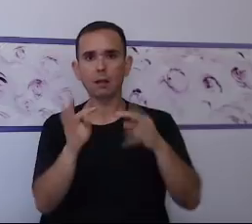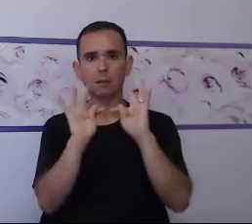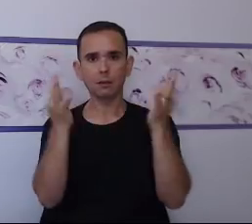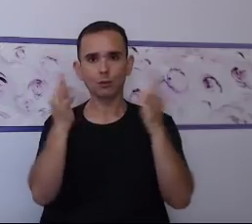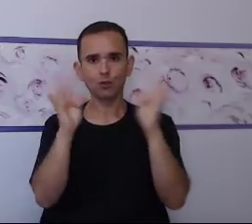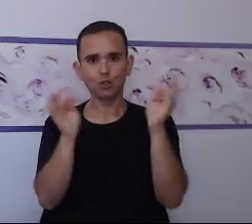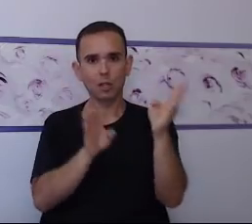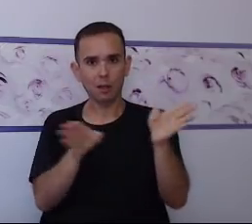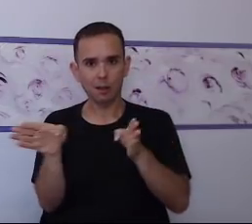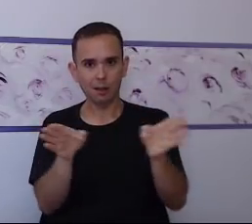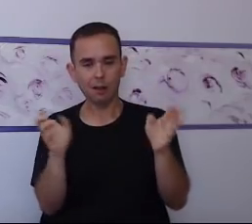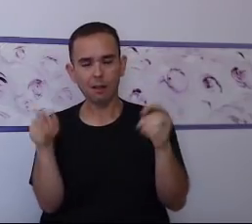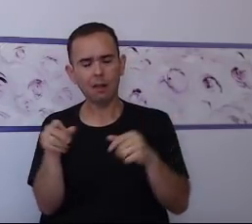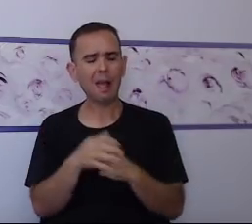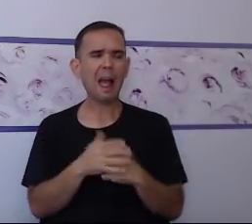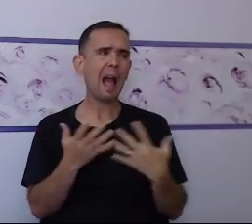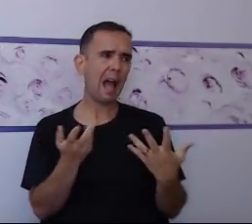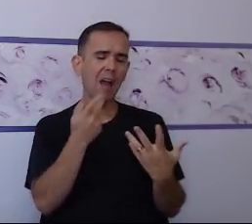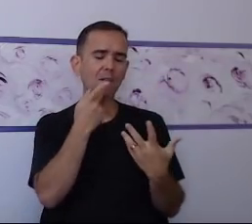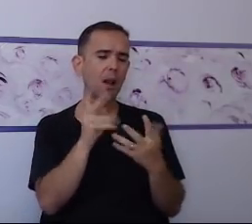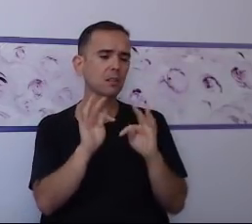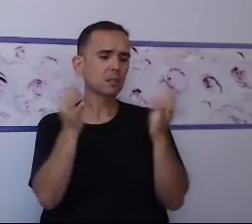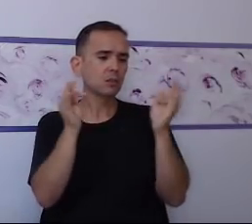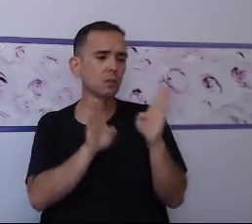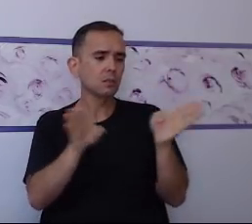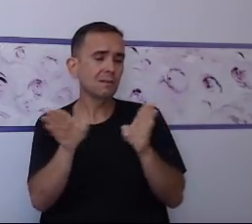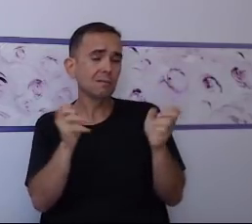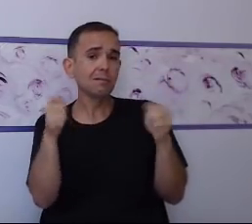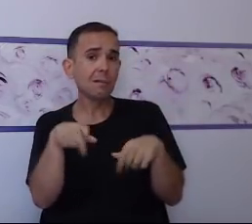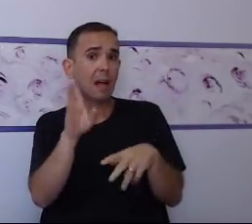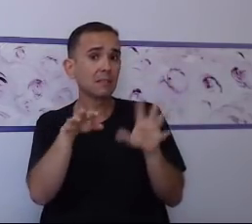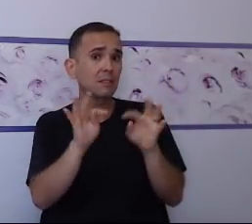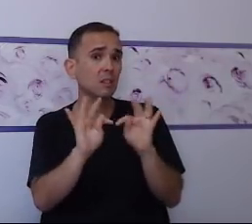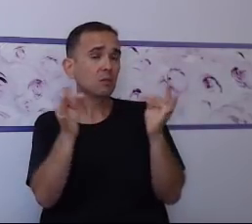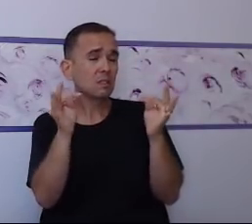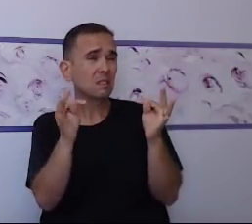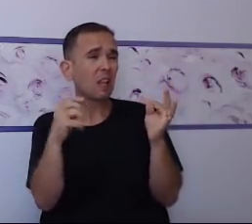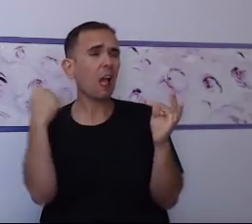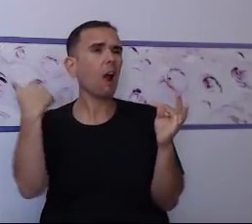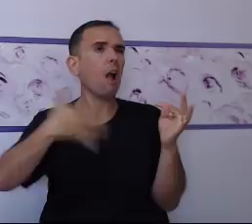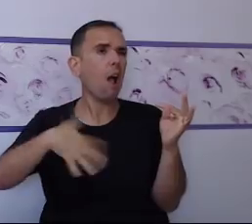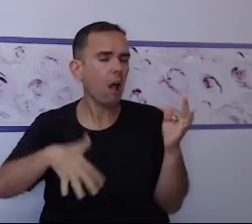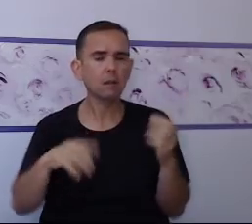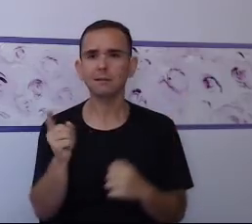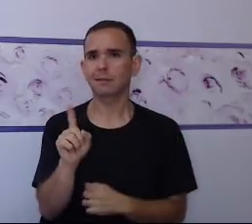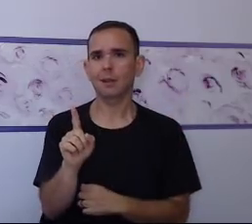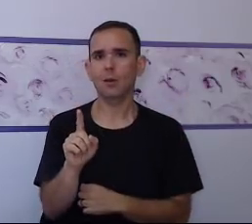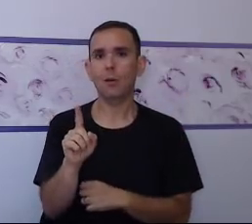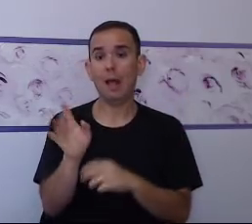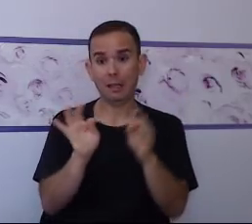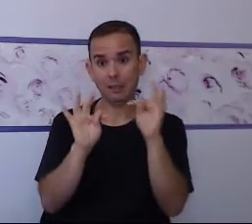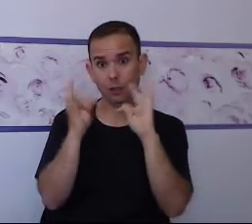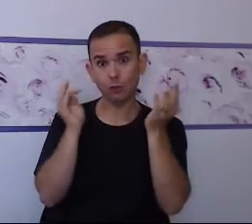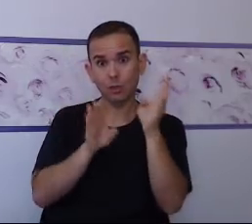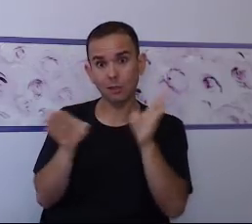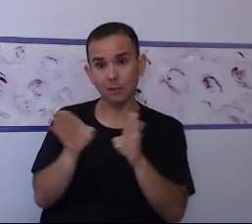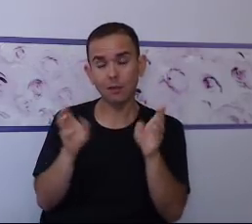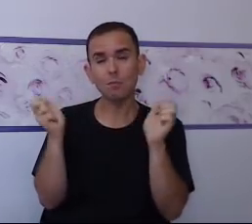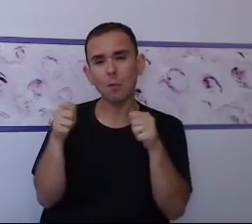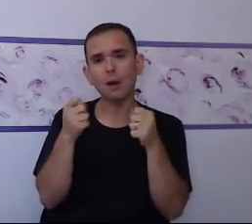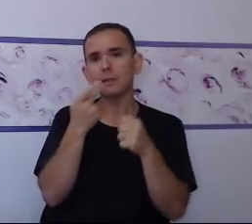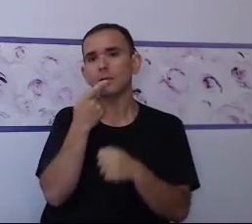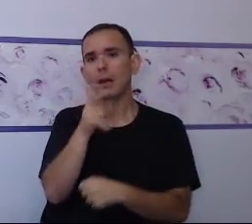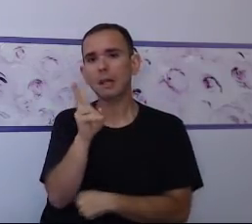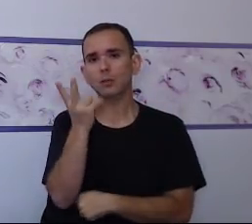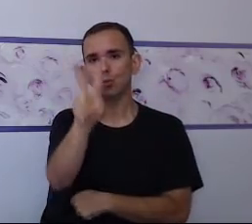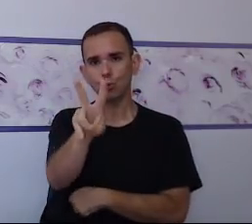em quê? Quando eu falo em tecnologia, muitas vezes a tecnologia ela é de alto custo. Não, a tecnologia assistiva, a gente classifica ela de